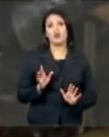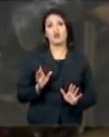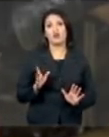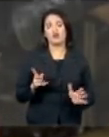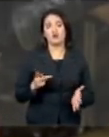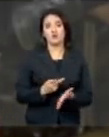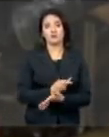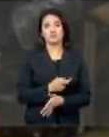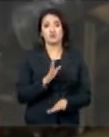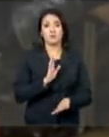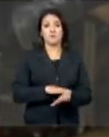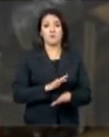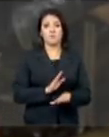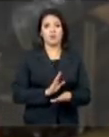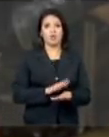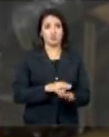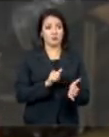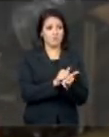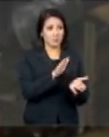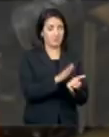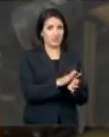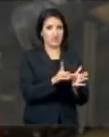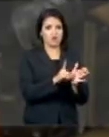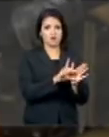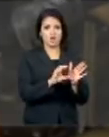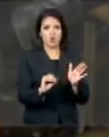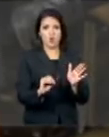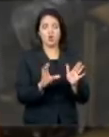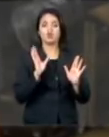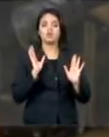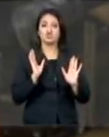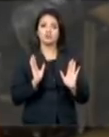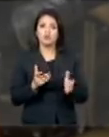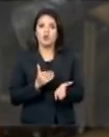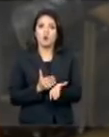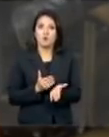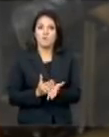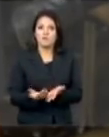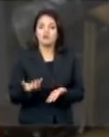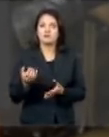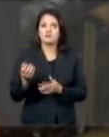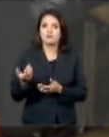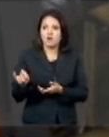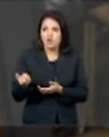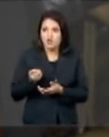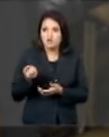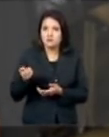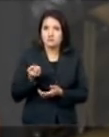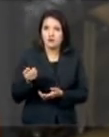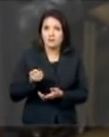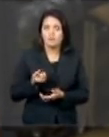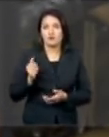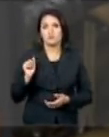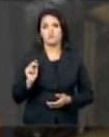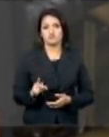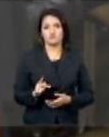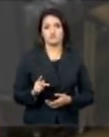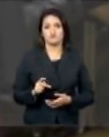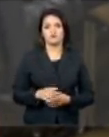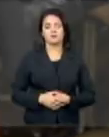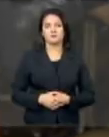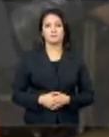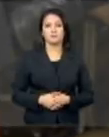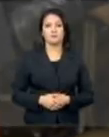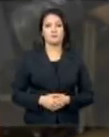desde o momento que é publicado no diário oficial da união e ele já passa a receber os seus proventos e aqui excelentes e trago e essa